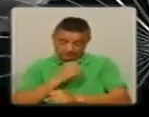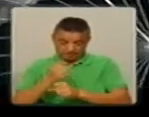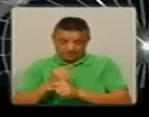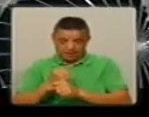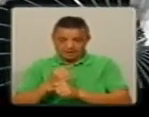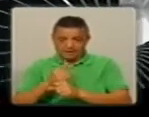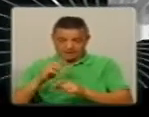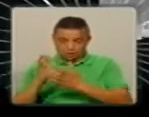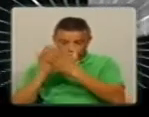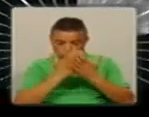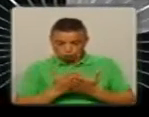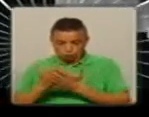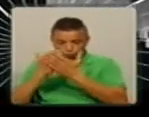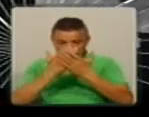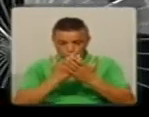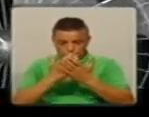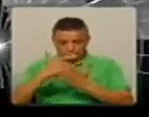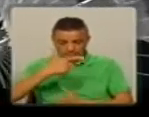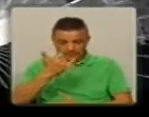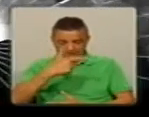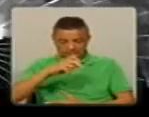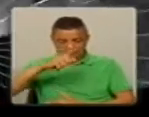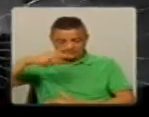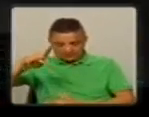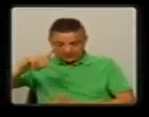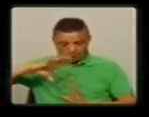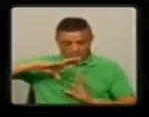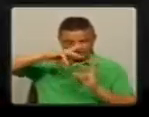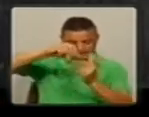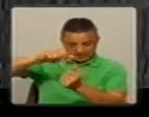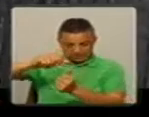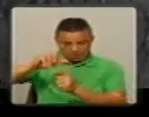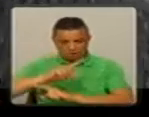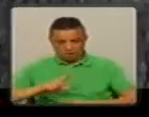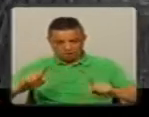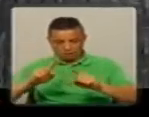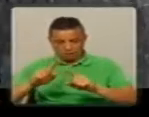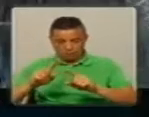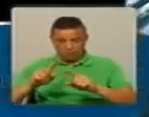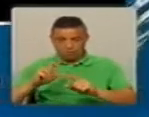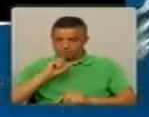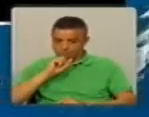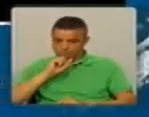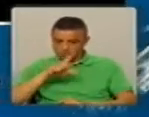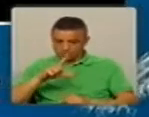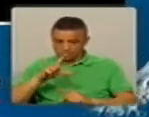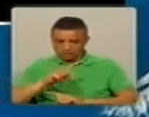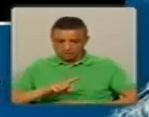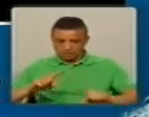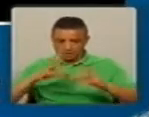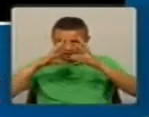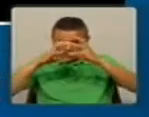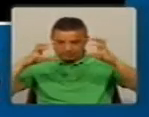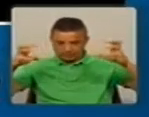este estudo apresentado e utilizando Titã, no fundo, como se fosse um exoplaneta, é que não, de maneira alguma nós podemos desprezar a neblina,